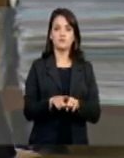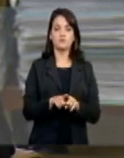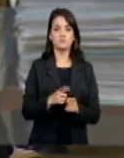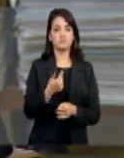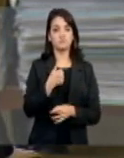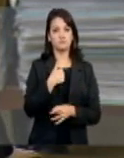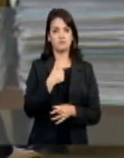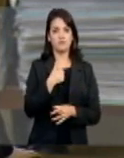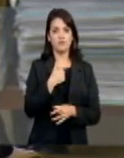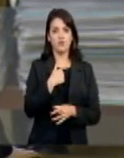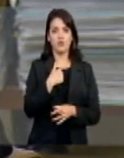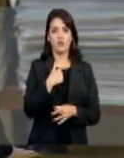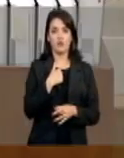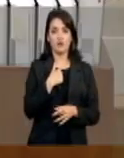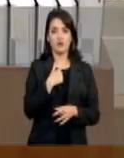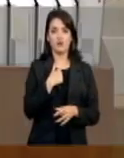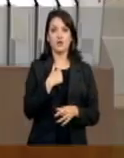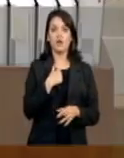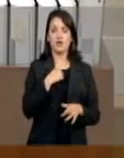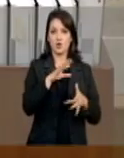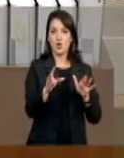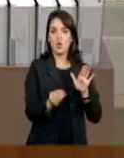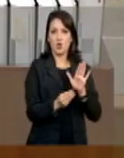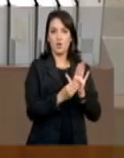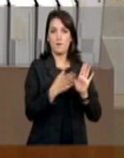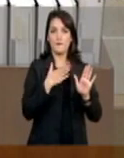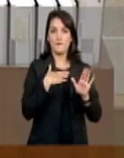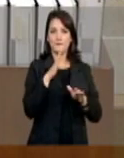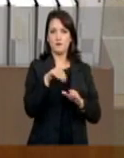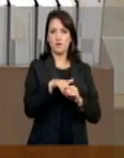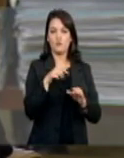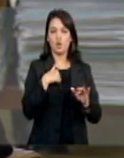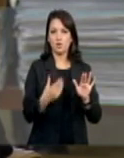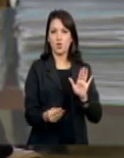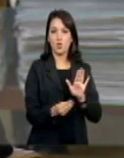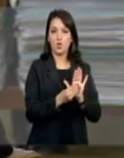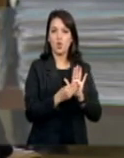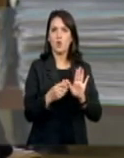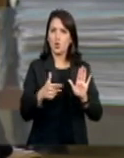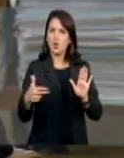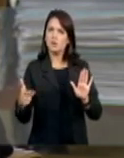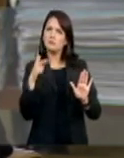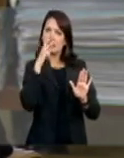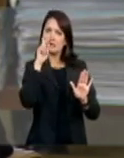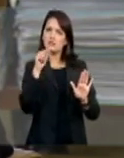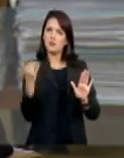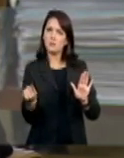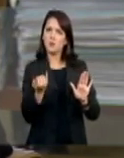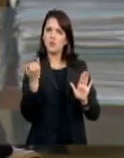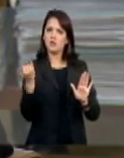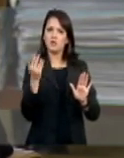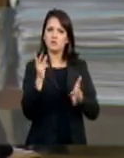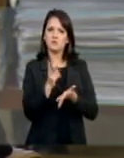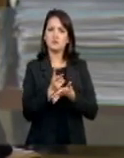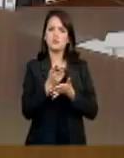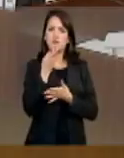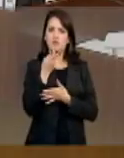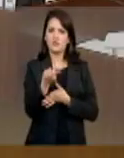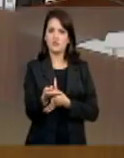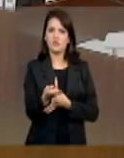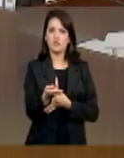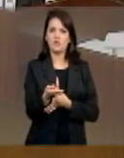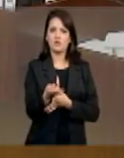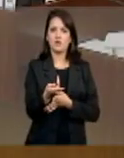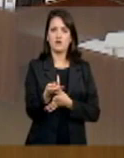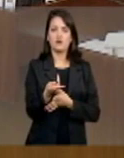reproduzo para fins de documentação no meu voto passagens que me parecem muito expressivas do pronunciamento da douta procuradoria